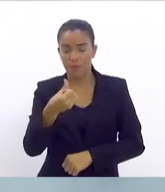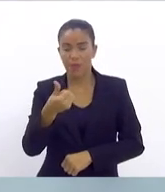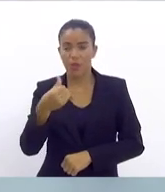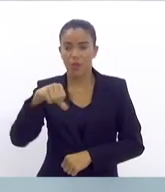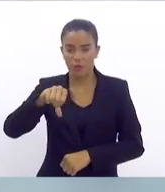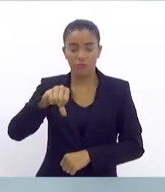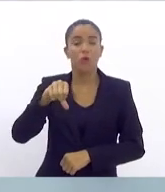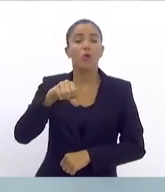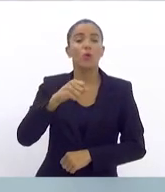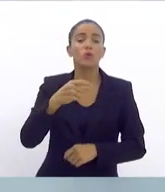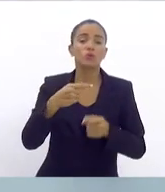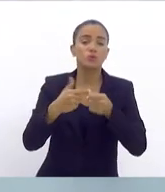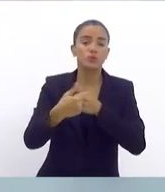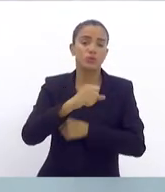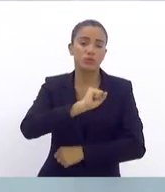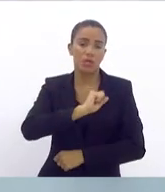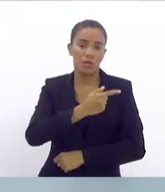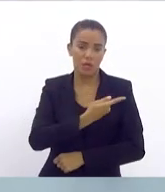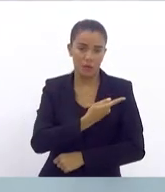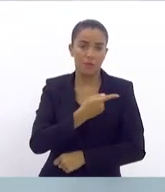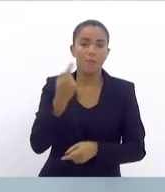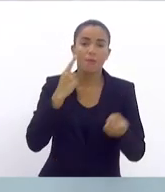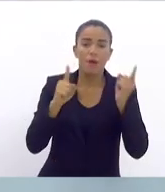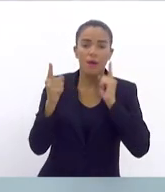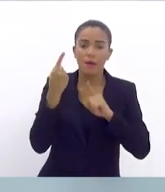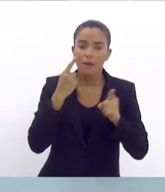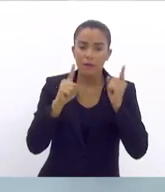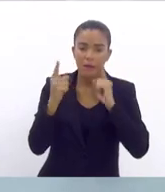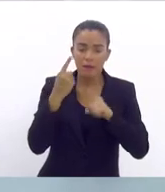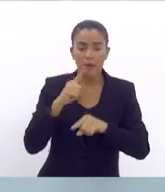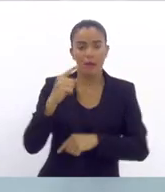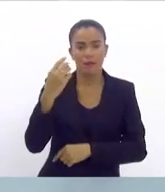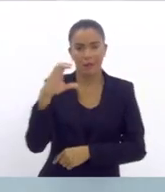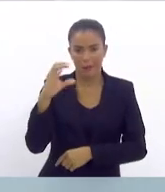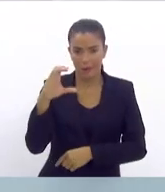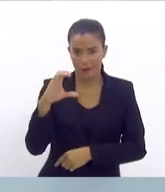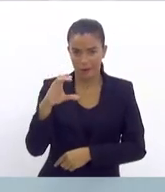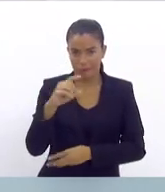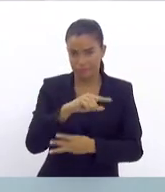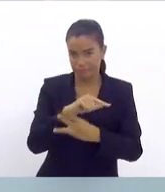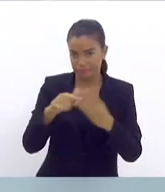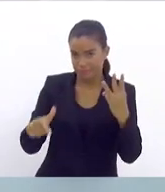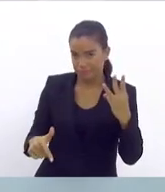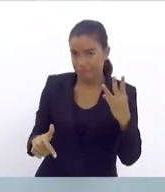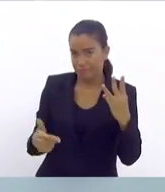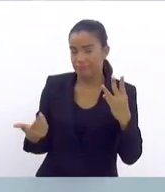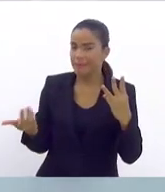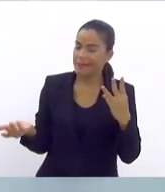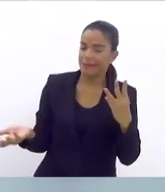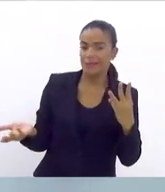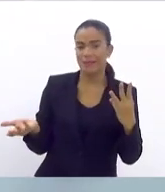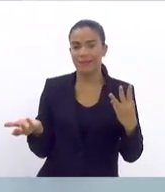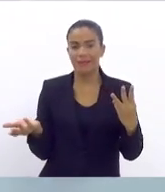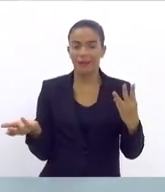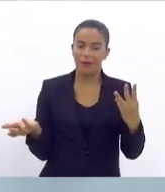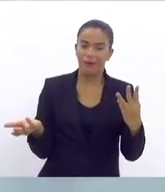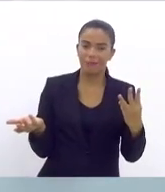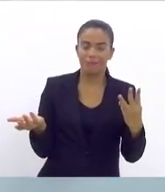São Gonçalo, Maricá e Niterói. Então, aí